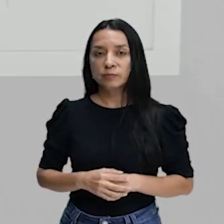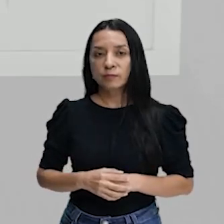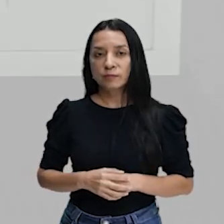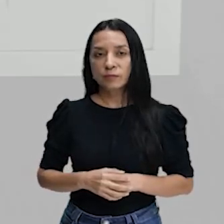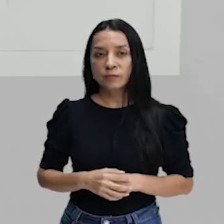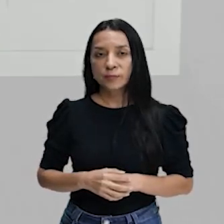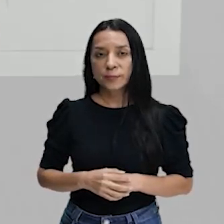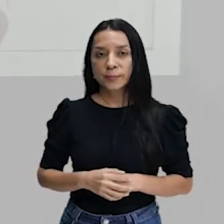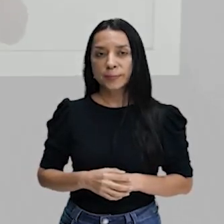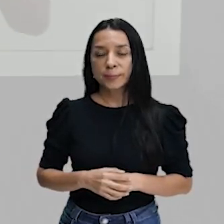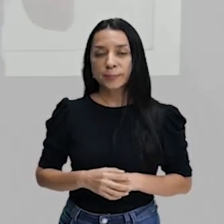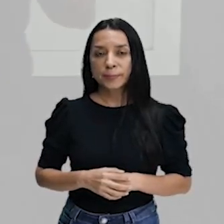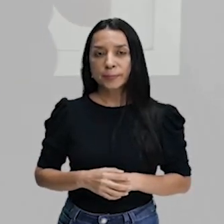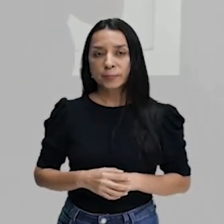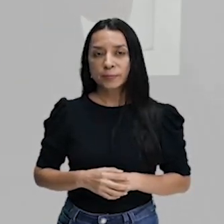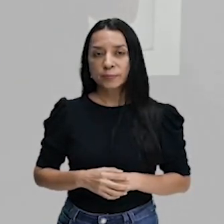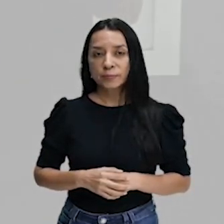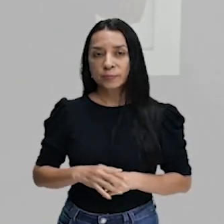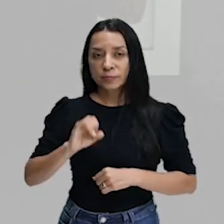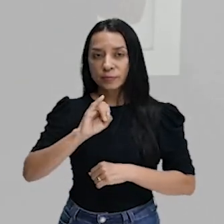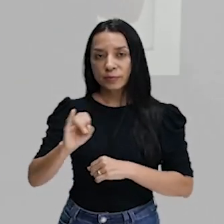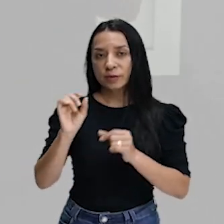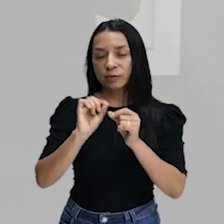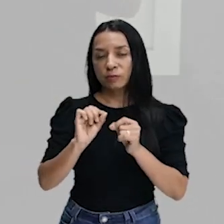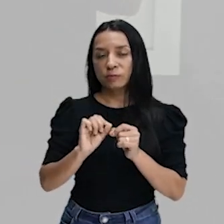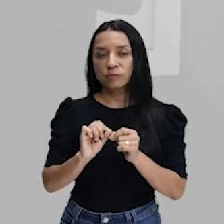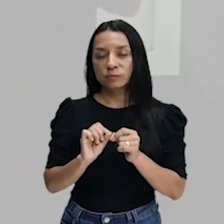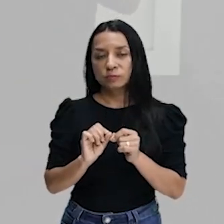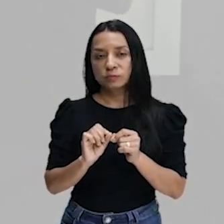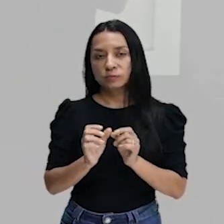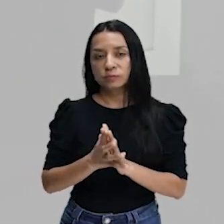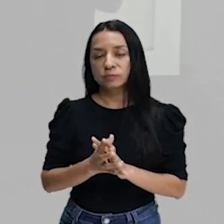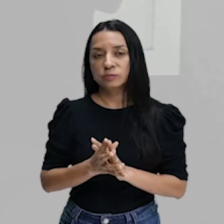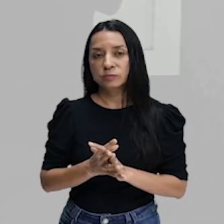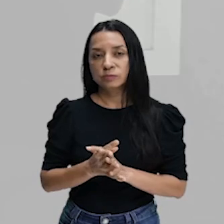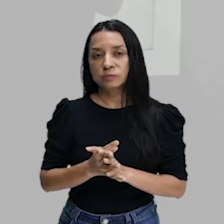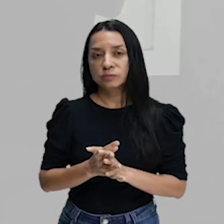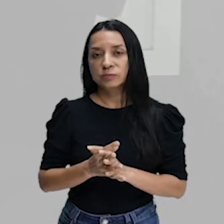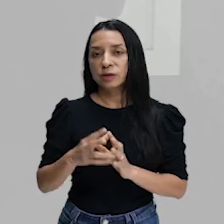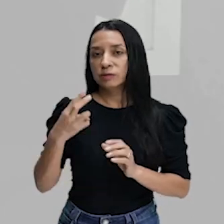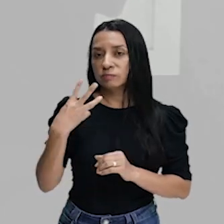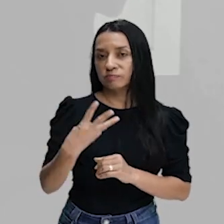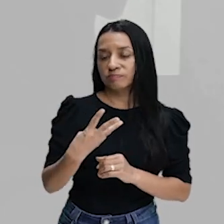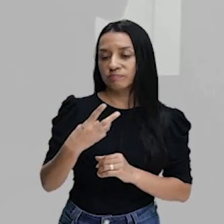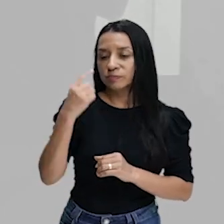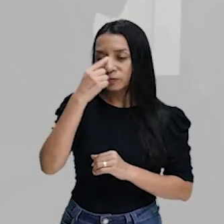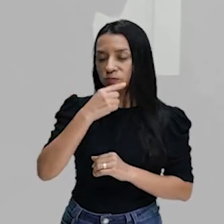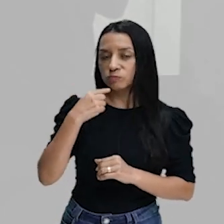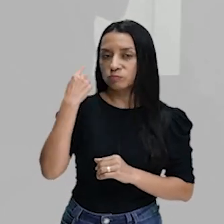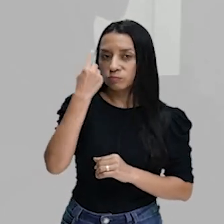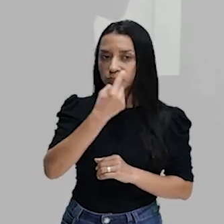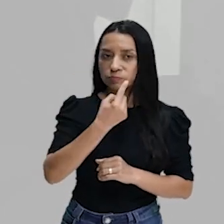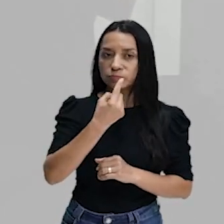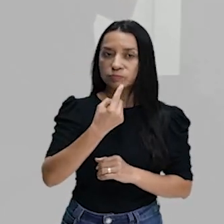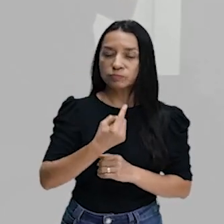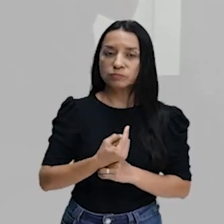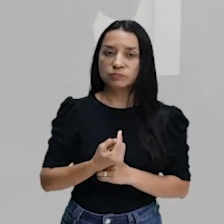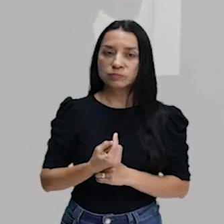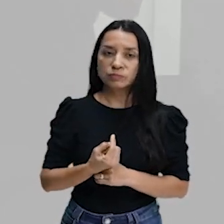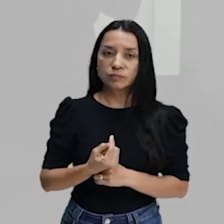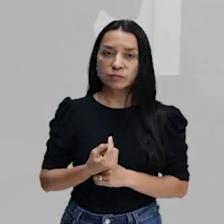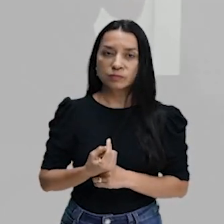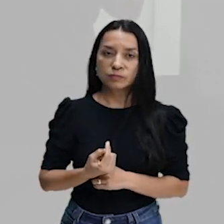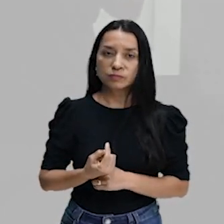você faz o em três horas três horas